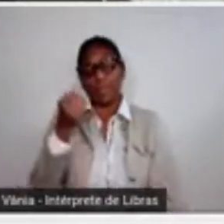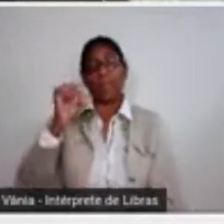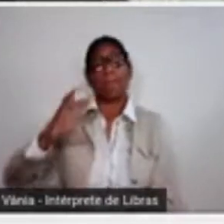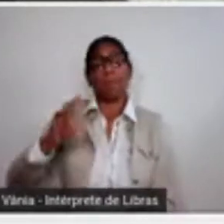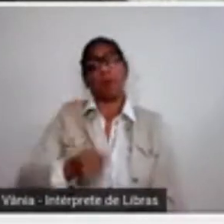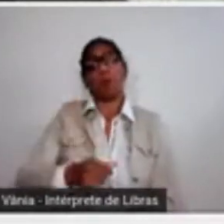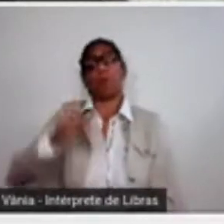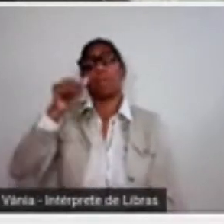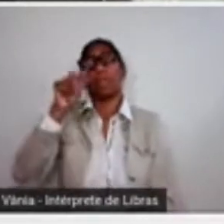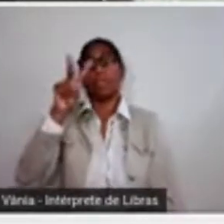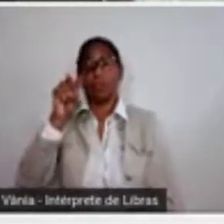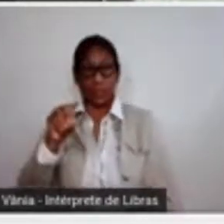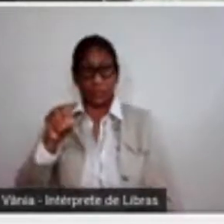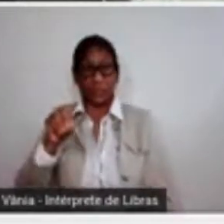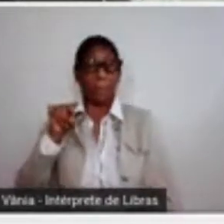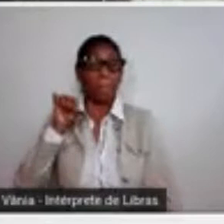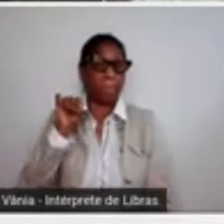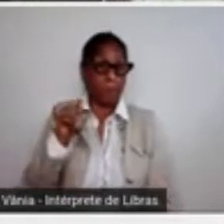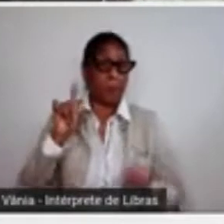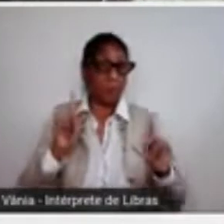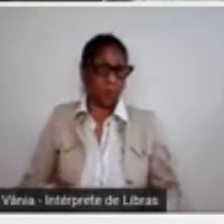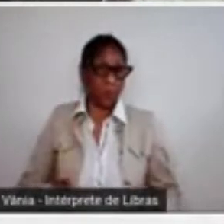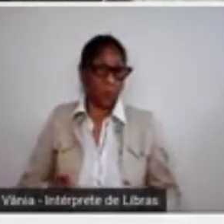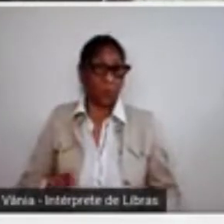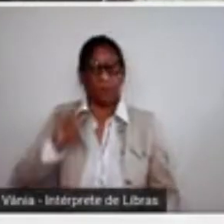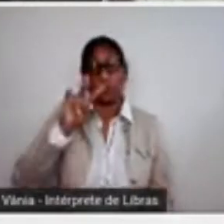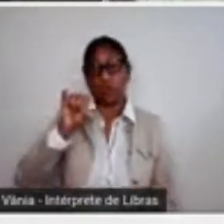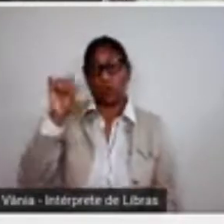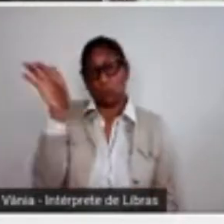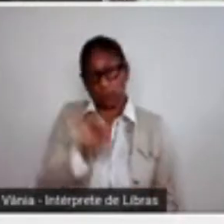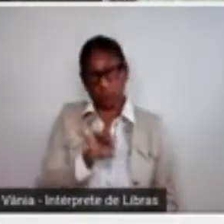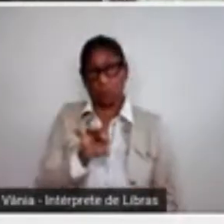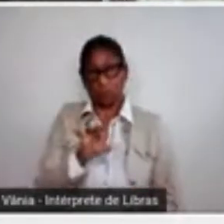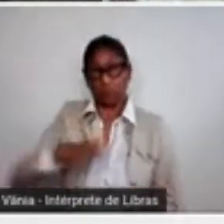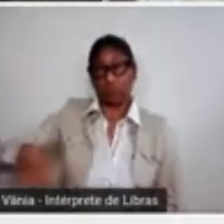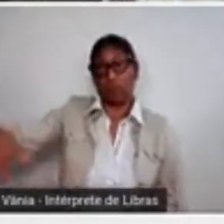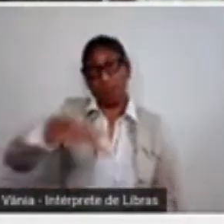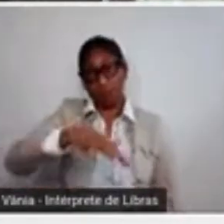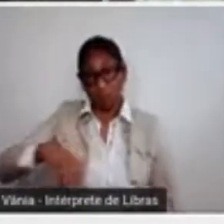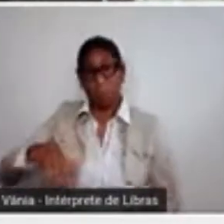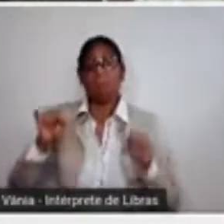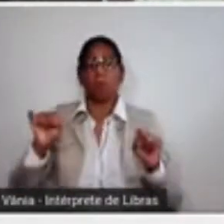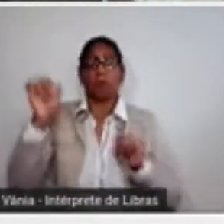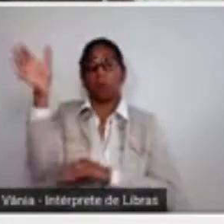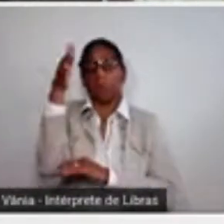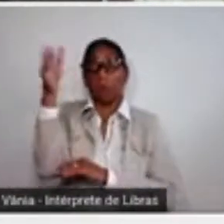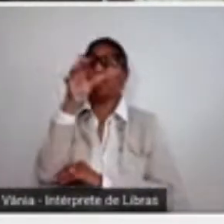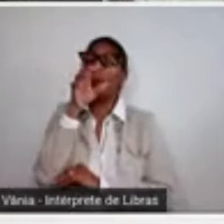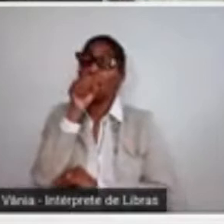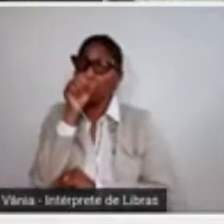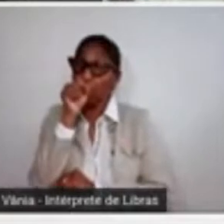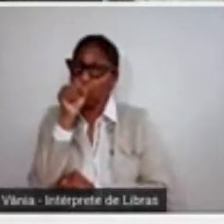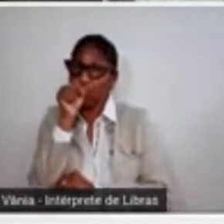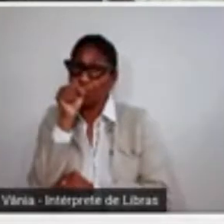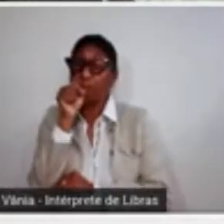6.720.000 gaúchos, ou 59% da população. Nesses que podem adotar protocolos de bandeira laranja, mesmo que